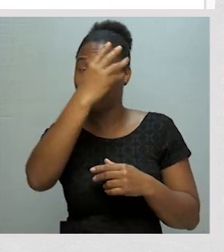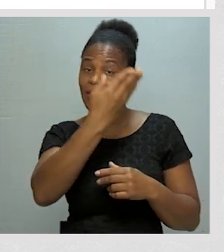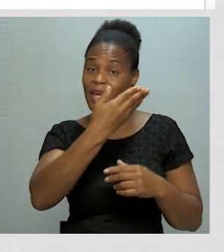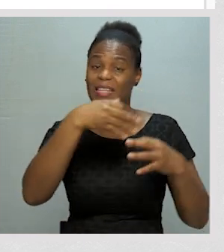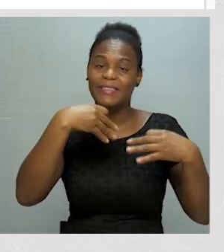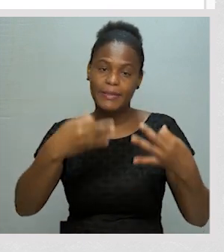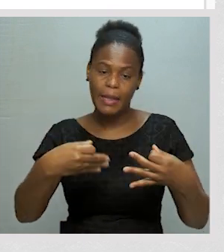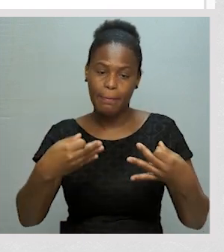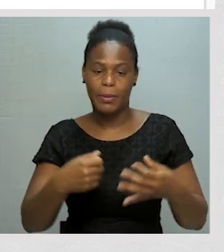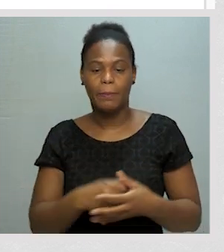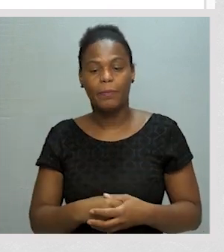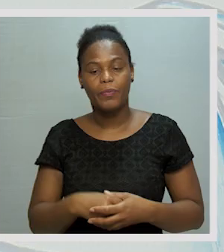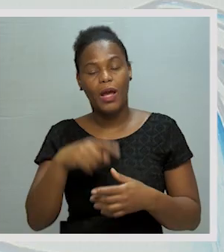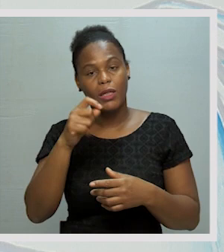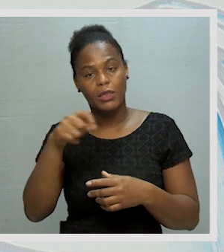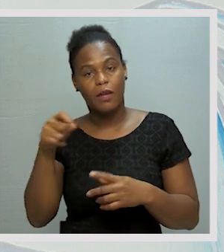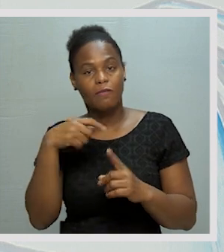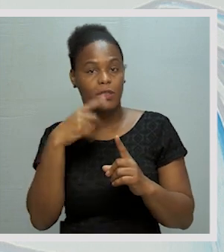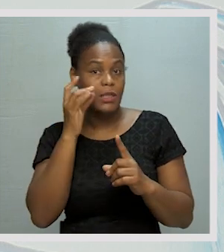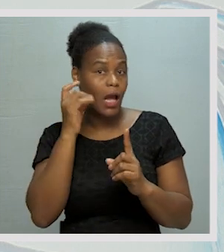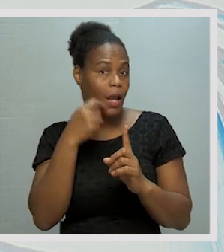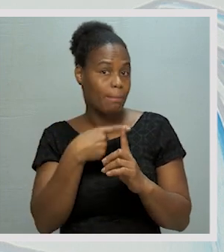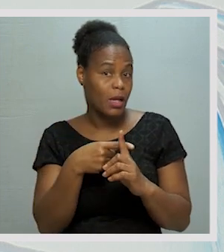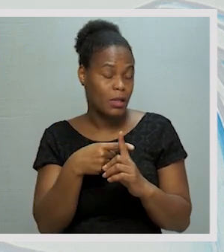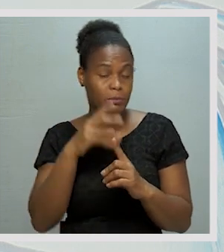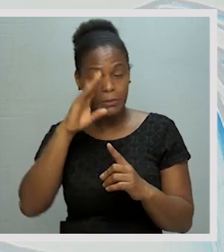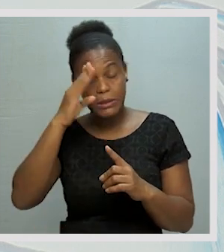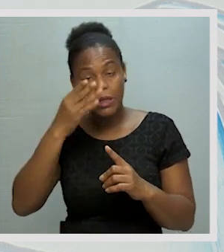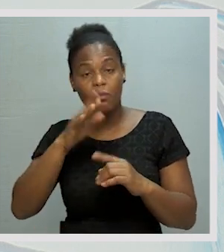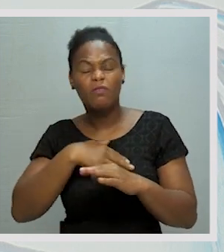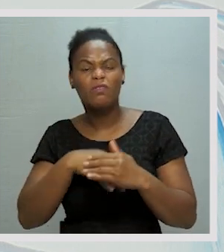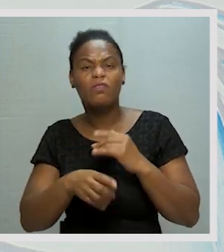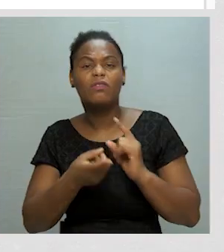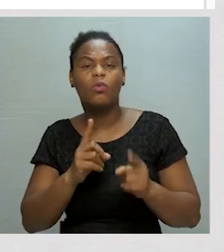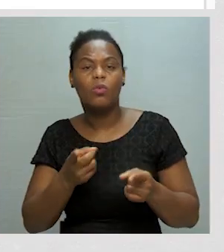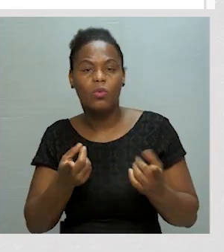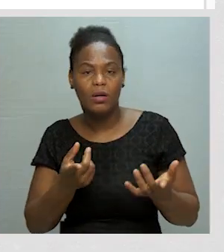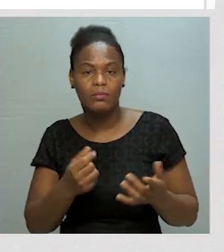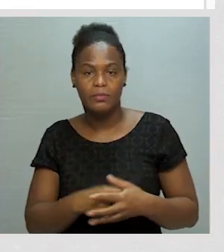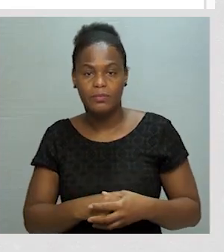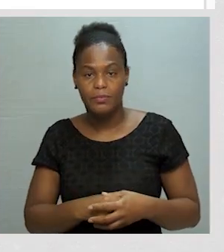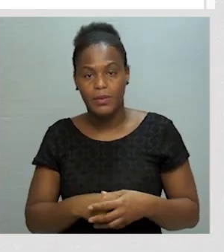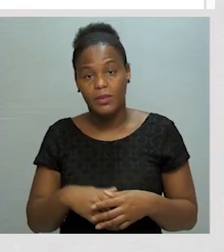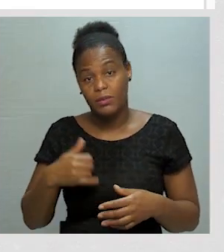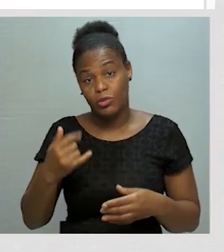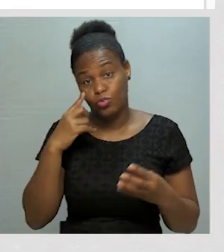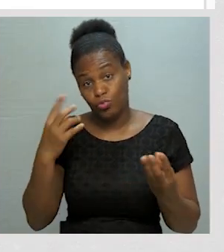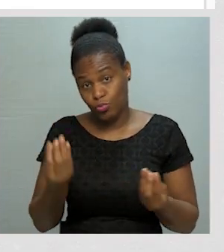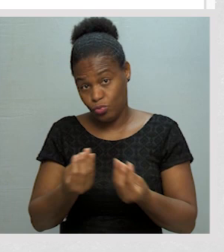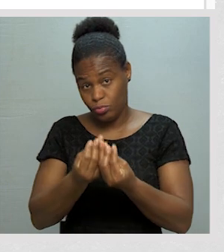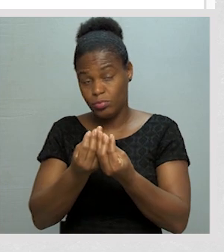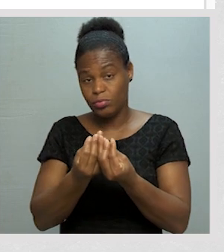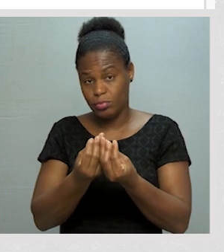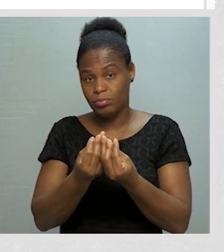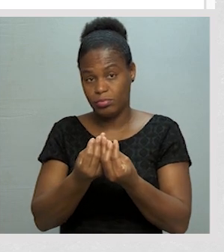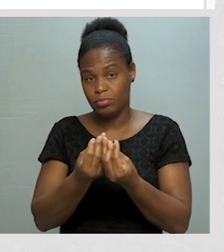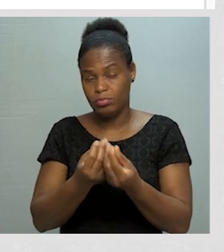45 mais 36. Continha de pé. 45 mais